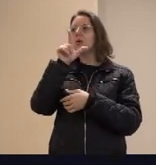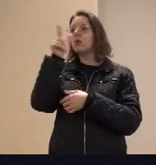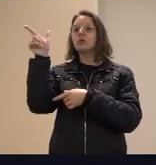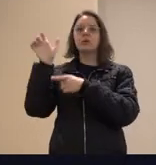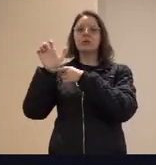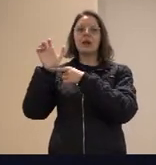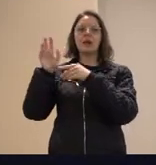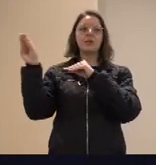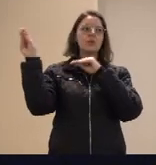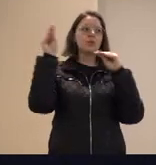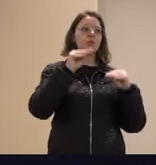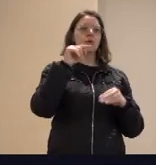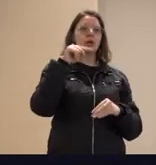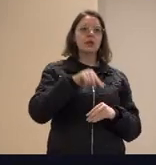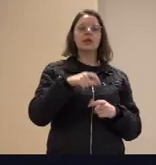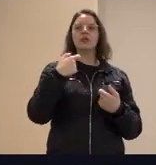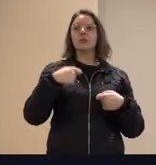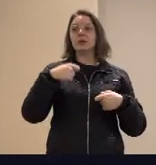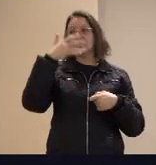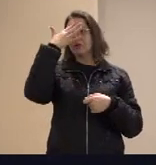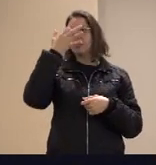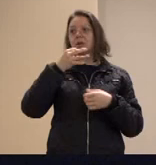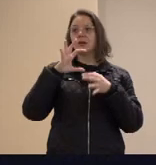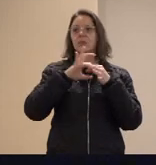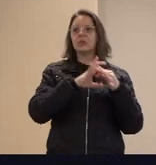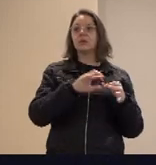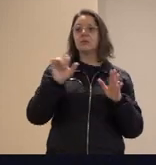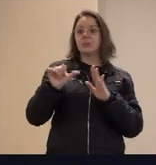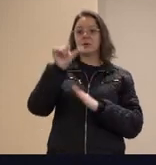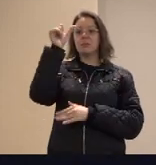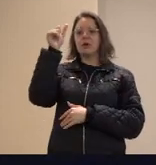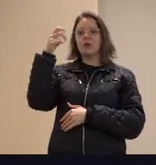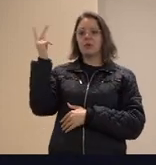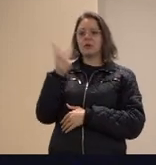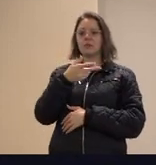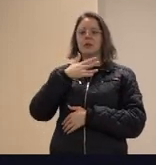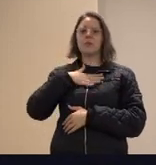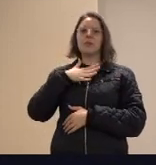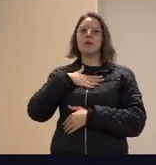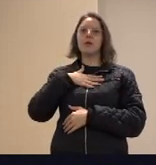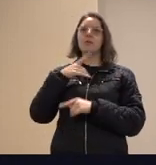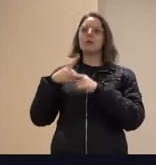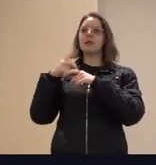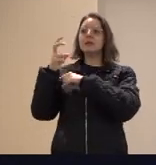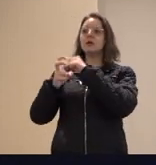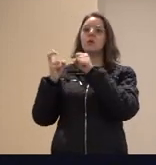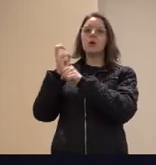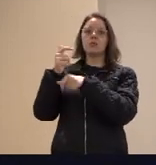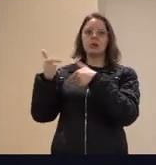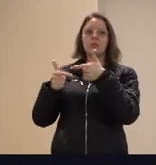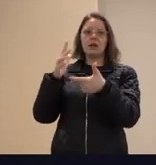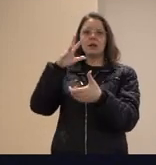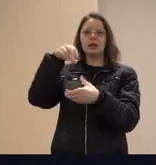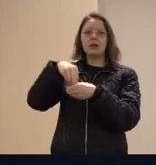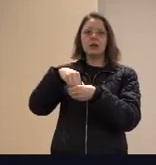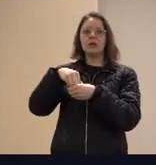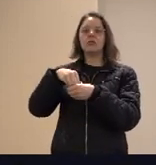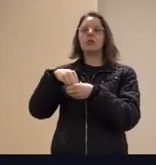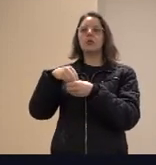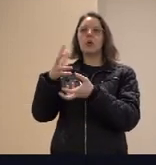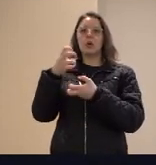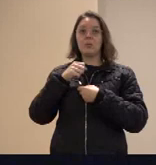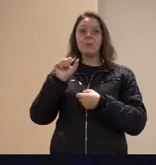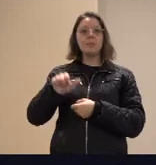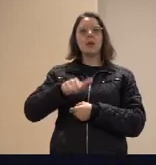ainda está tentando entender o caso. É o primeiro caso que eu pego, vai fazer 5 anos que eu trabalho dentro do serviço de acolhimento, é o